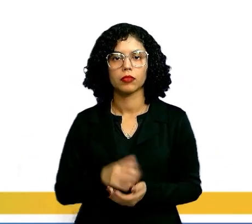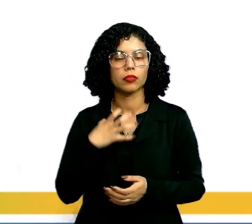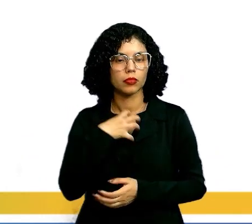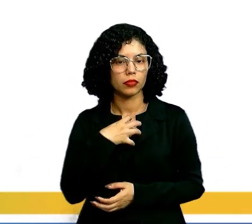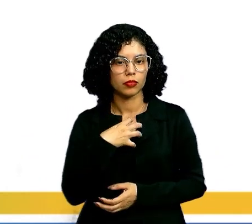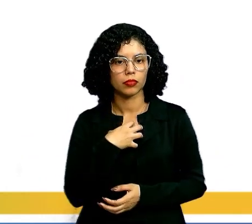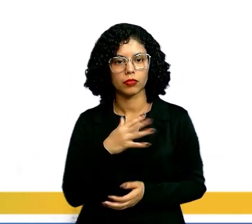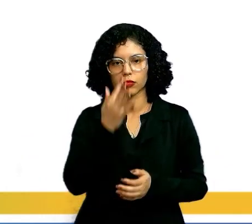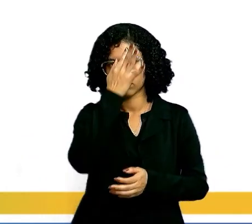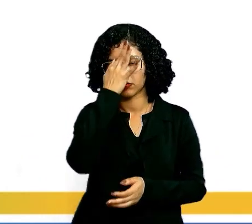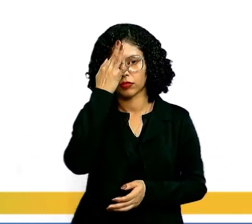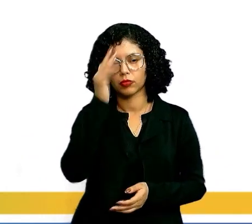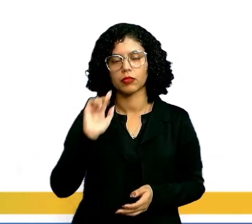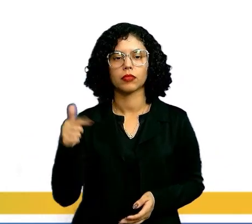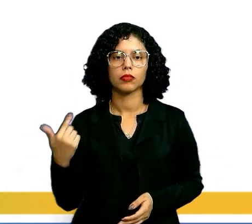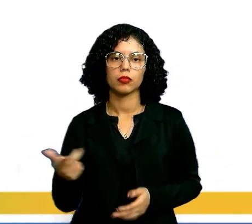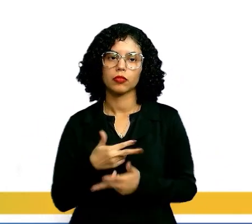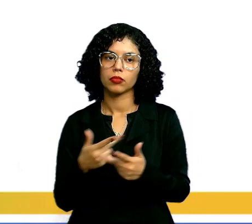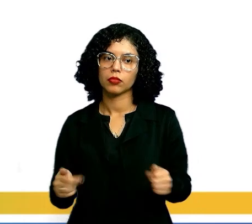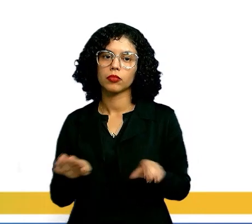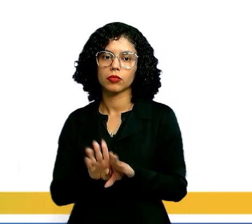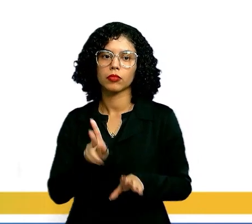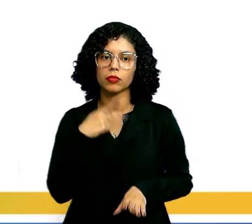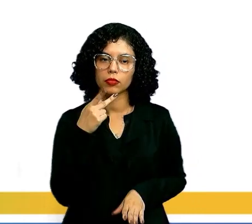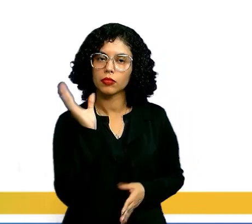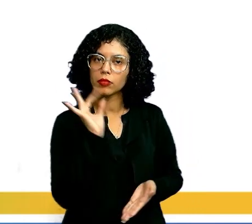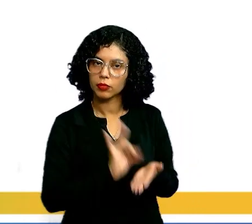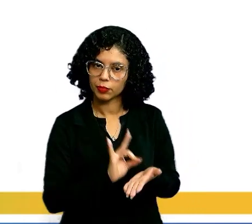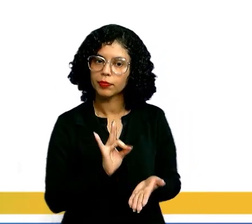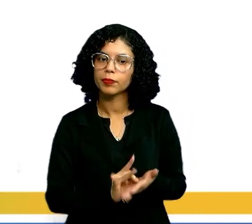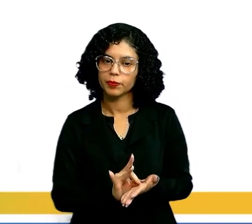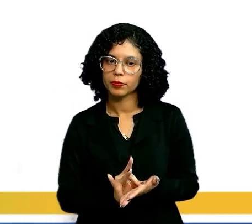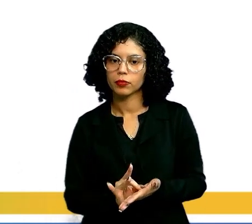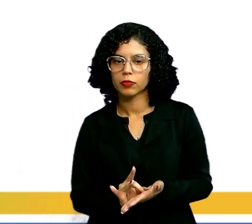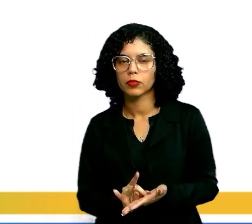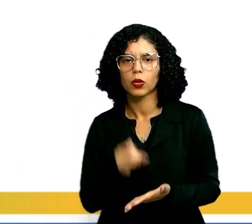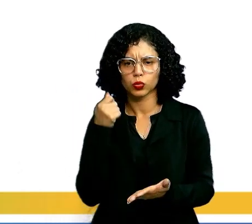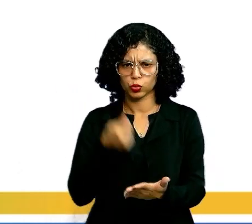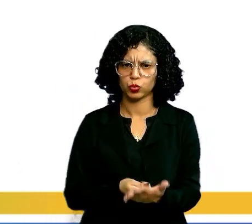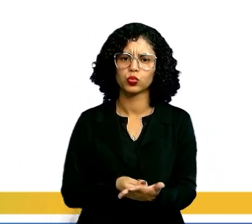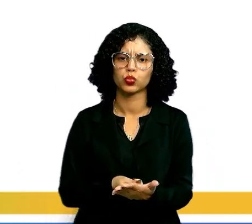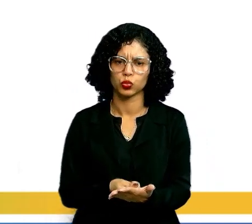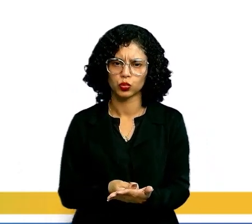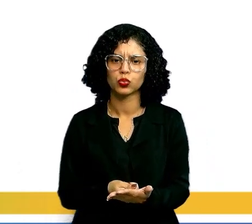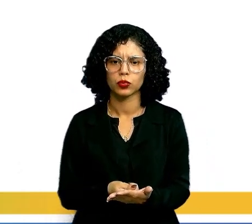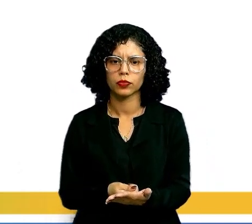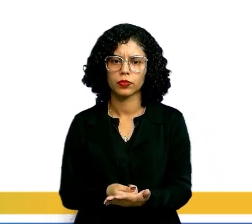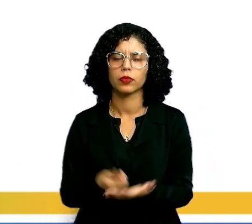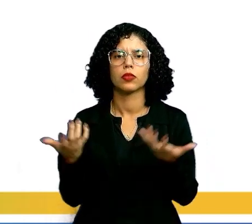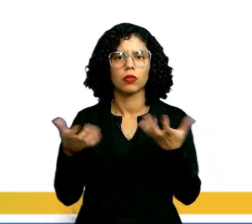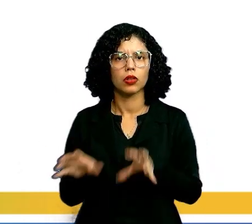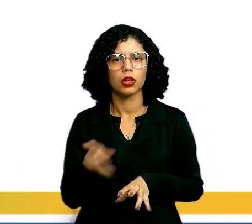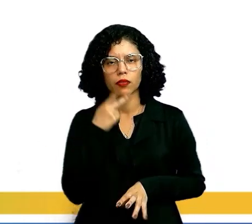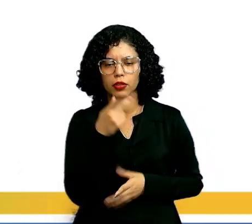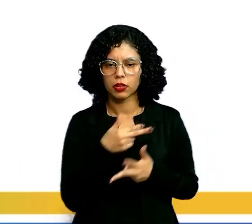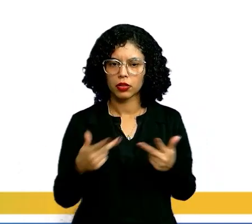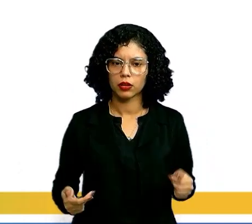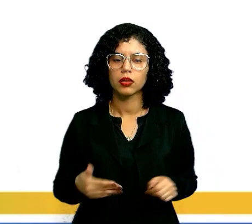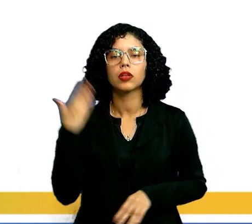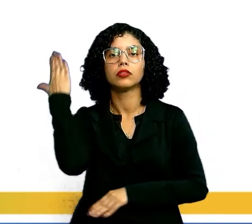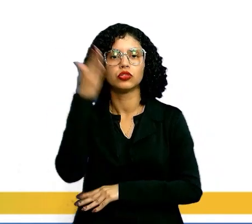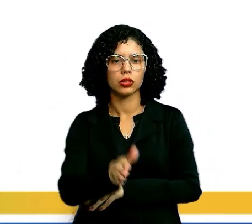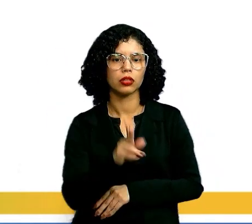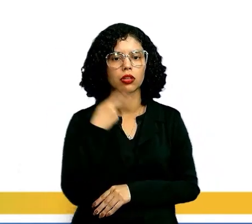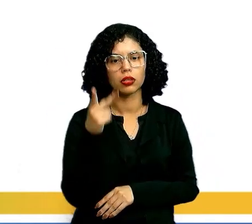sentido filosófico e a outra coisa era falar a verdade com dureza então não querer dizer as coisas ser